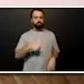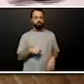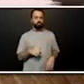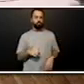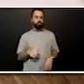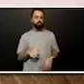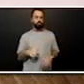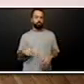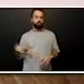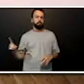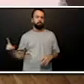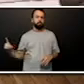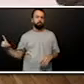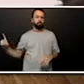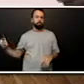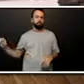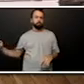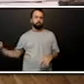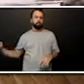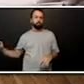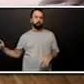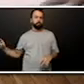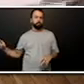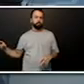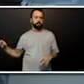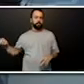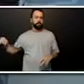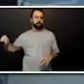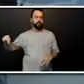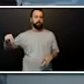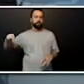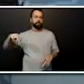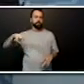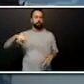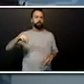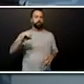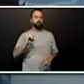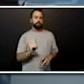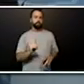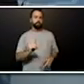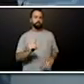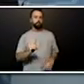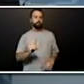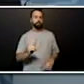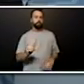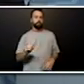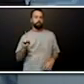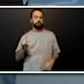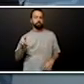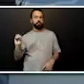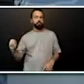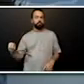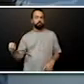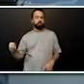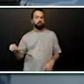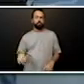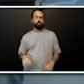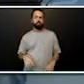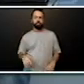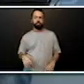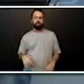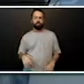Mais 10. Módulo de mais 10. Até chegar no 0,